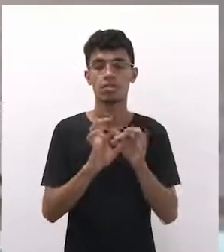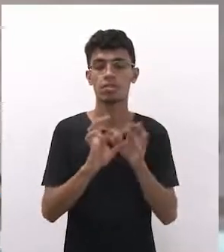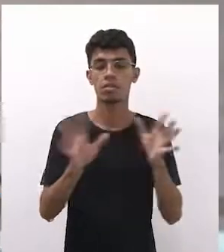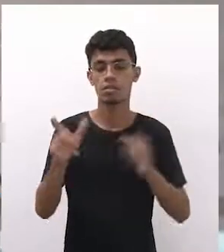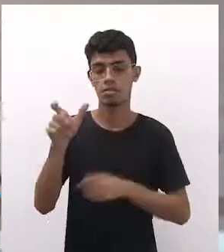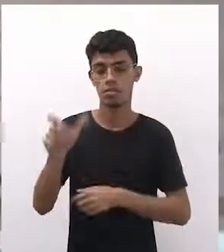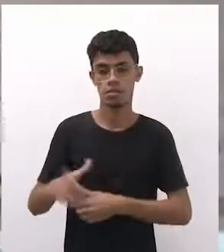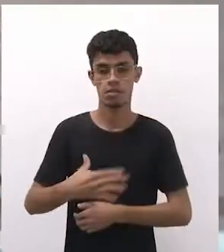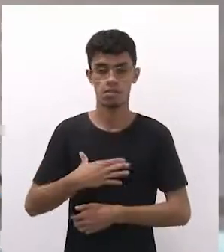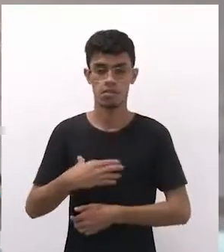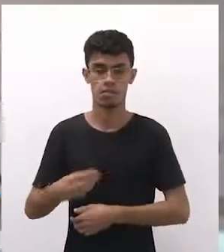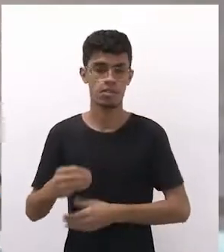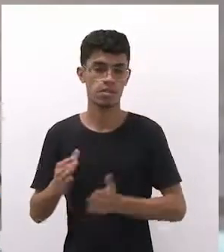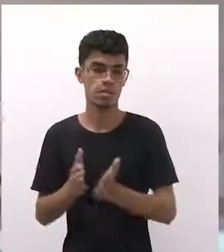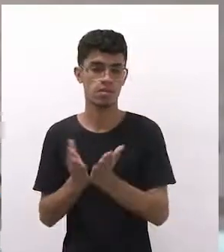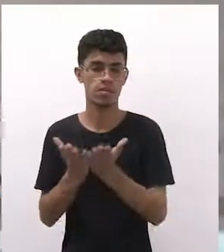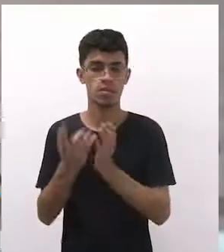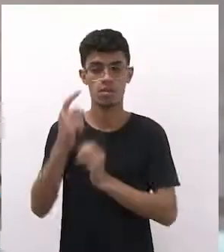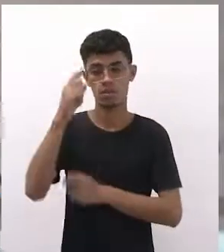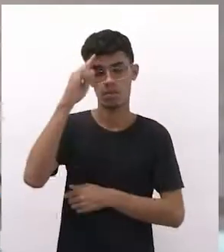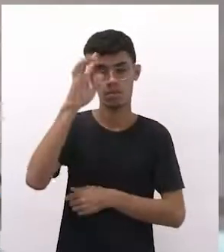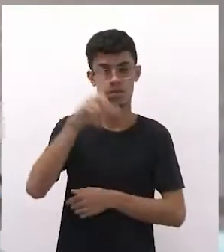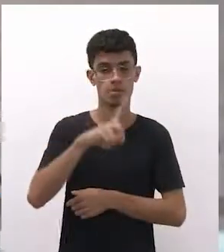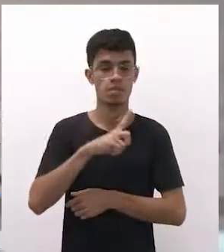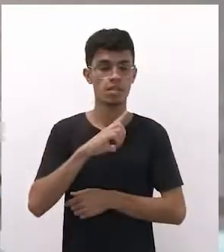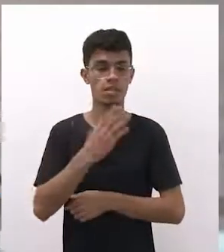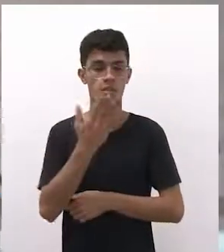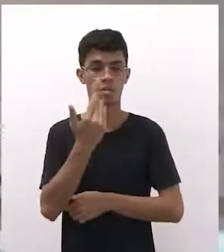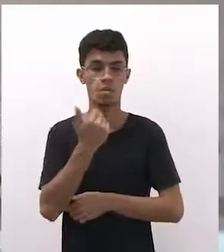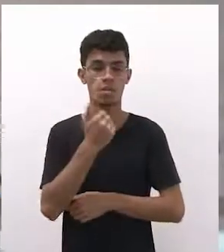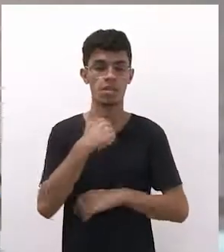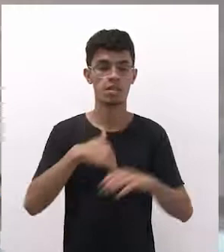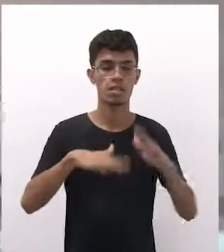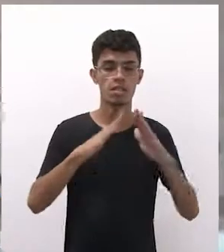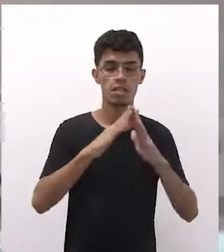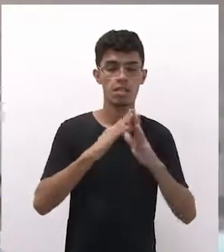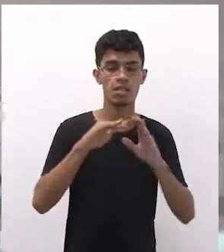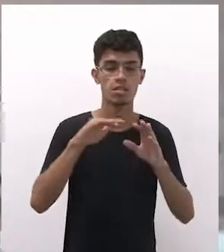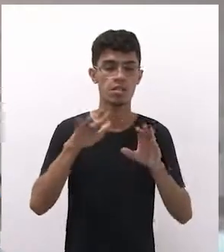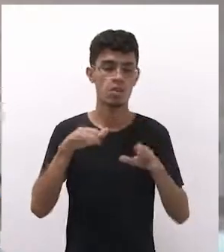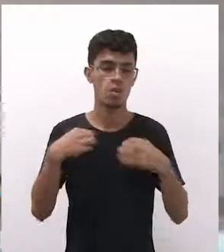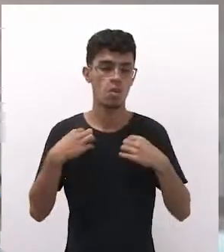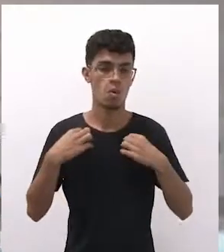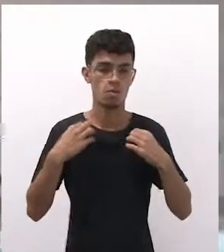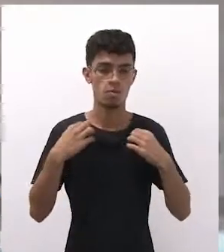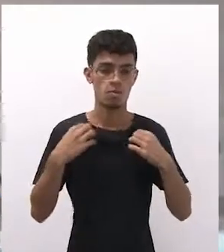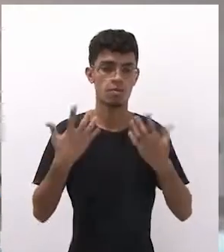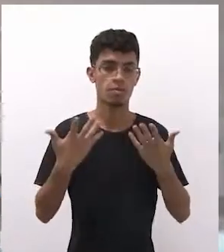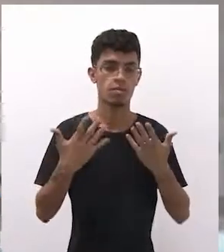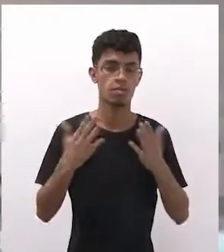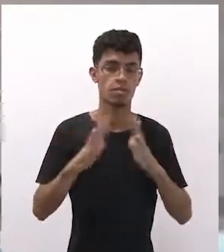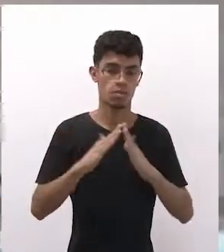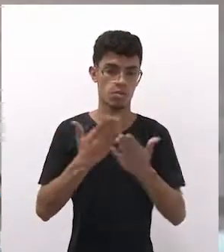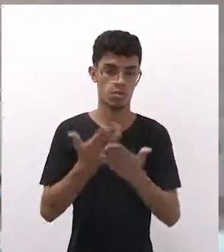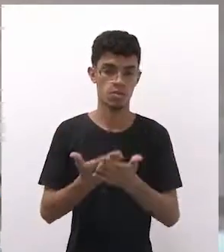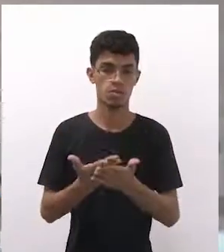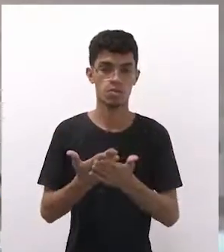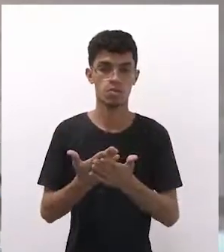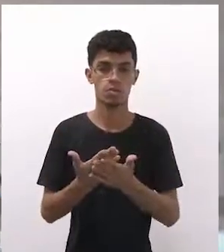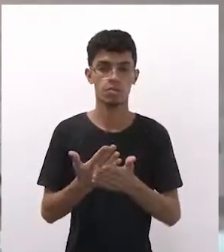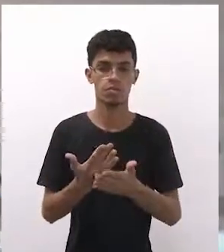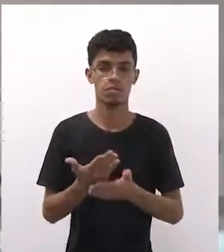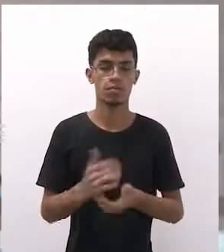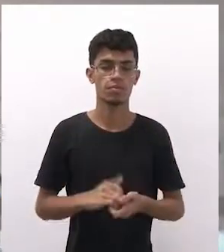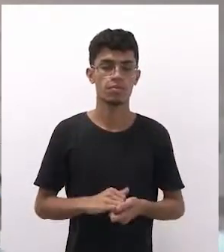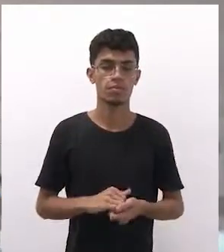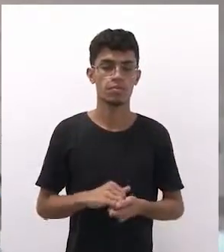miséria, pois imaginam que ela terá escola, comida, teto, roupa, calçado e lazer garantidos. É a chance